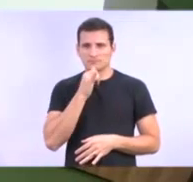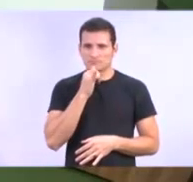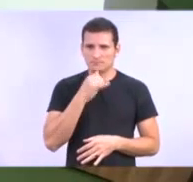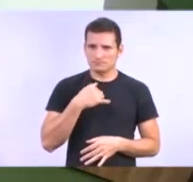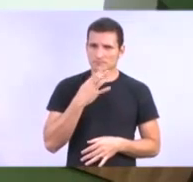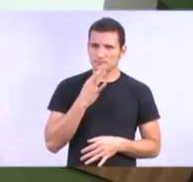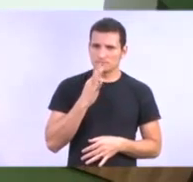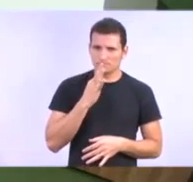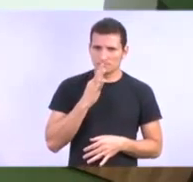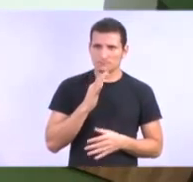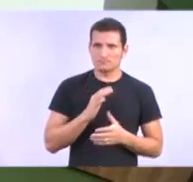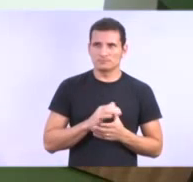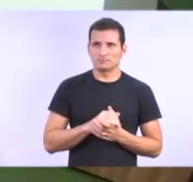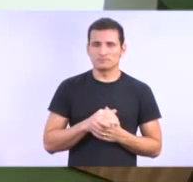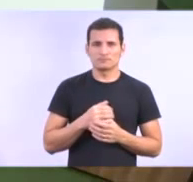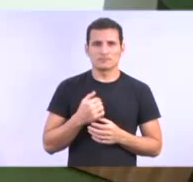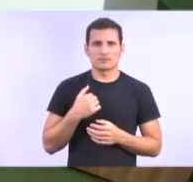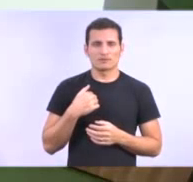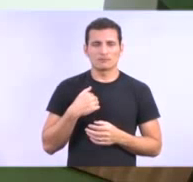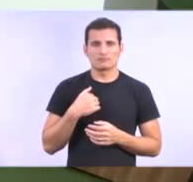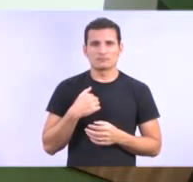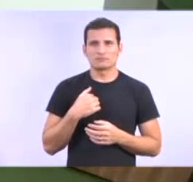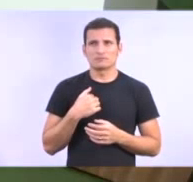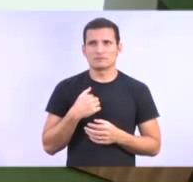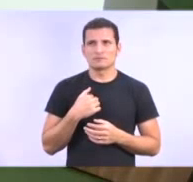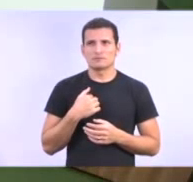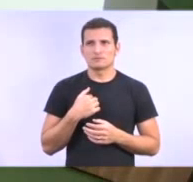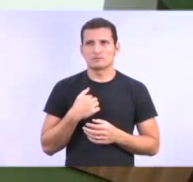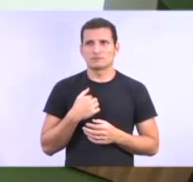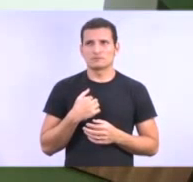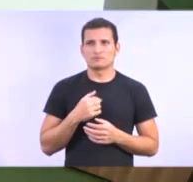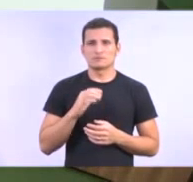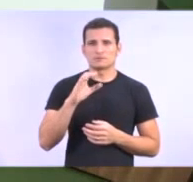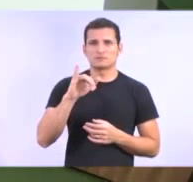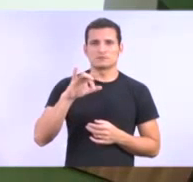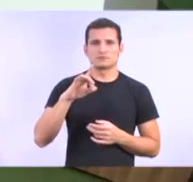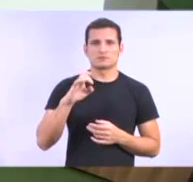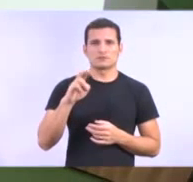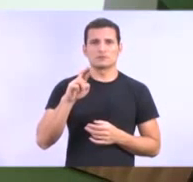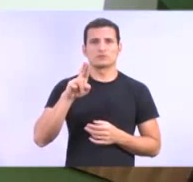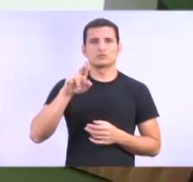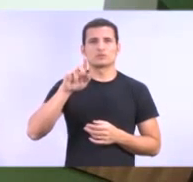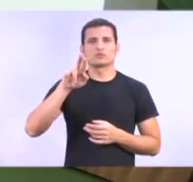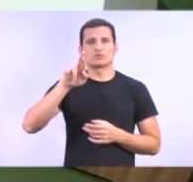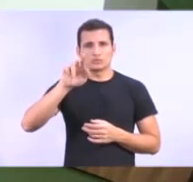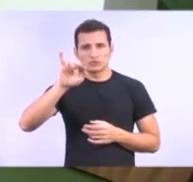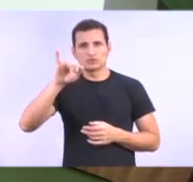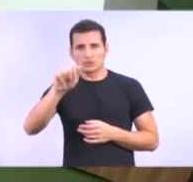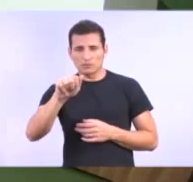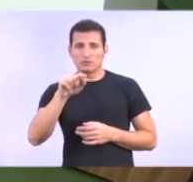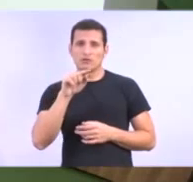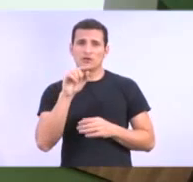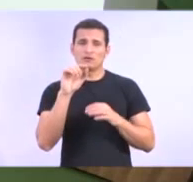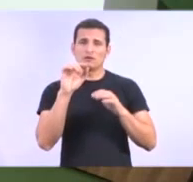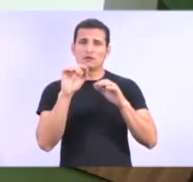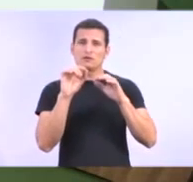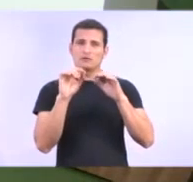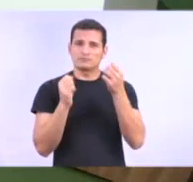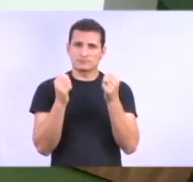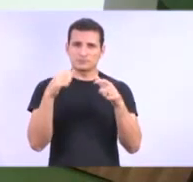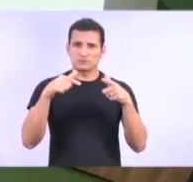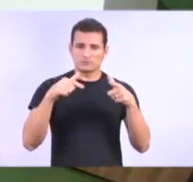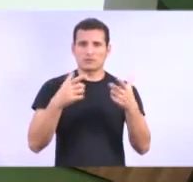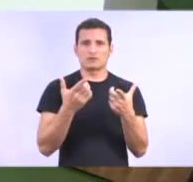conheci lá de onde eu venho, né, que tem uma grande siderurgia, né, uma empresa que trabalha com produção de aço,